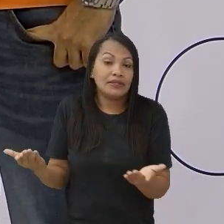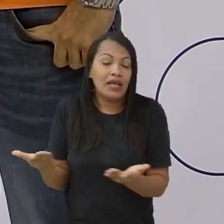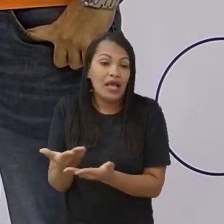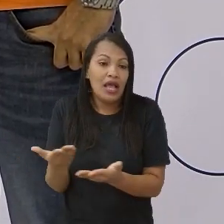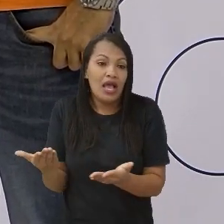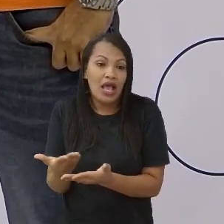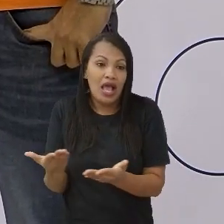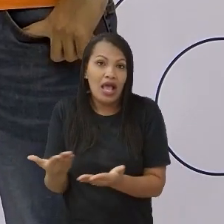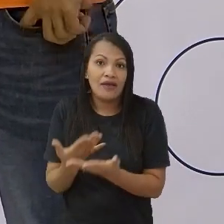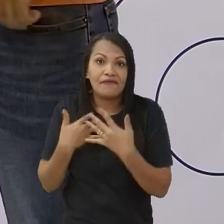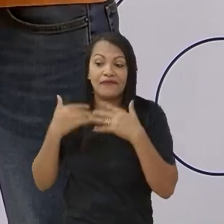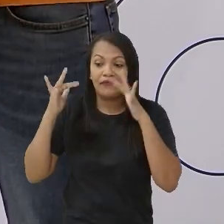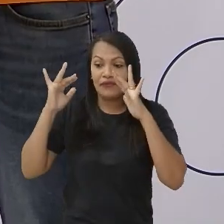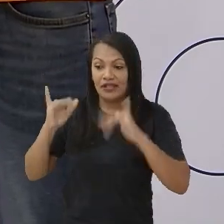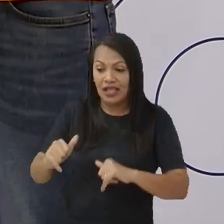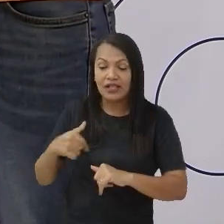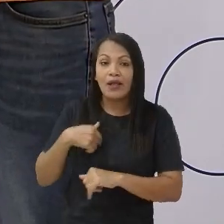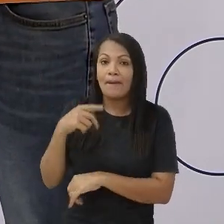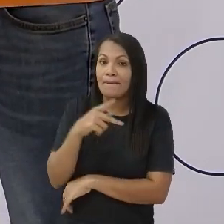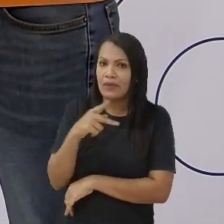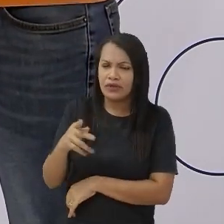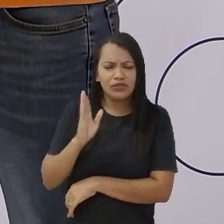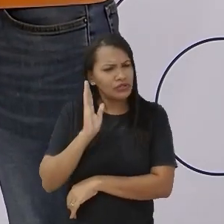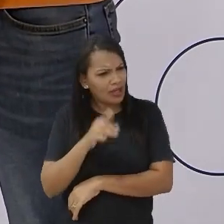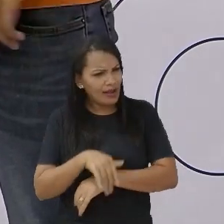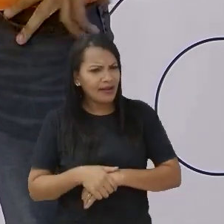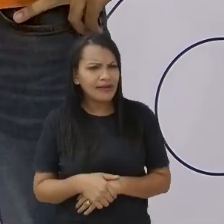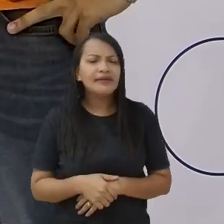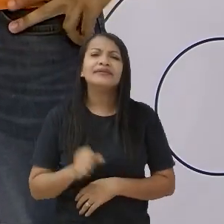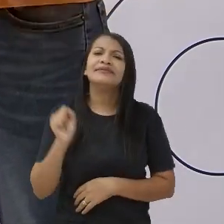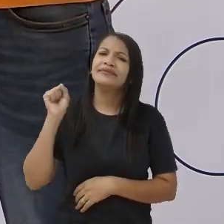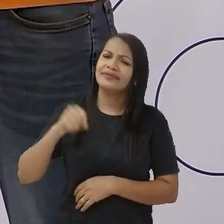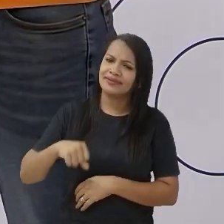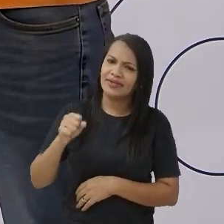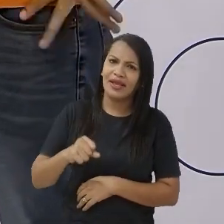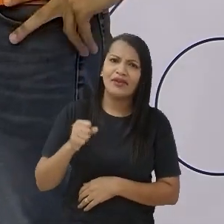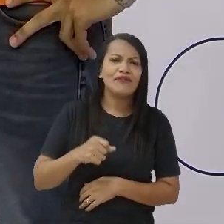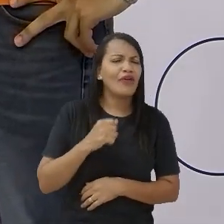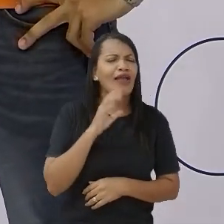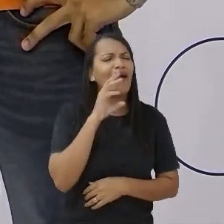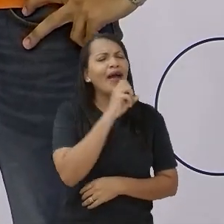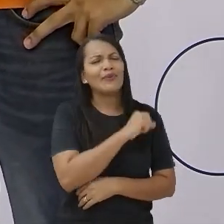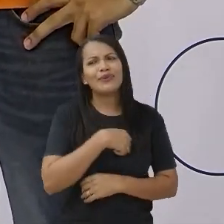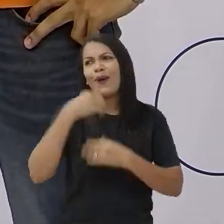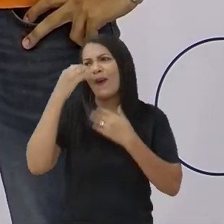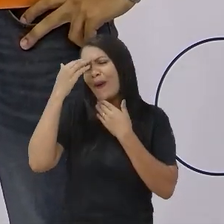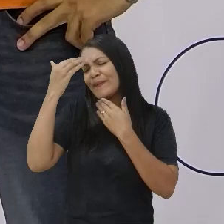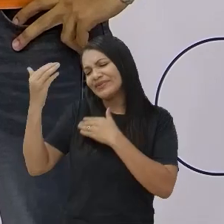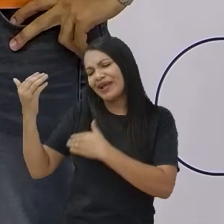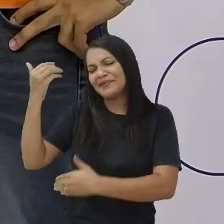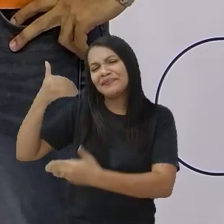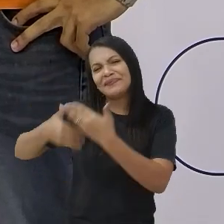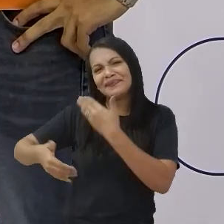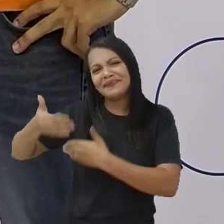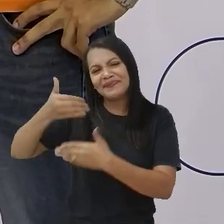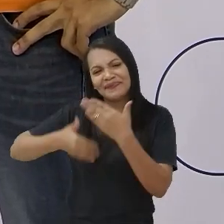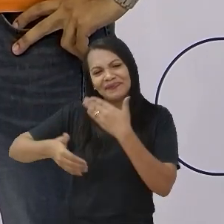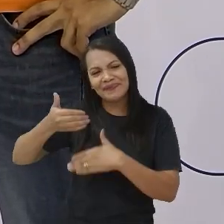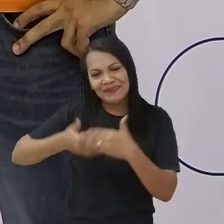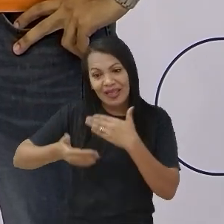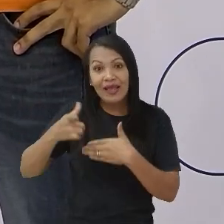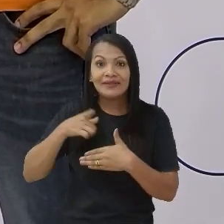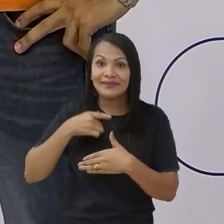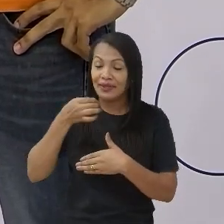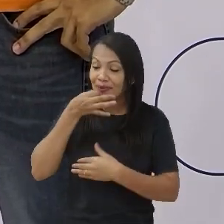momento a gente vai ficando por aqui, professor Givanilson. Já, professor. Muito obrigada pela sua participação e por todas as